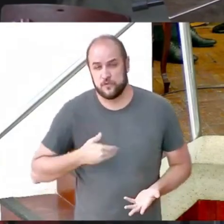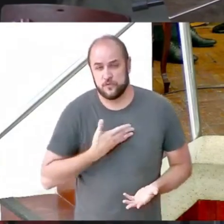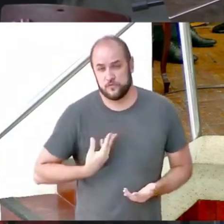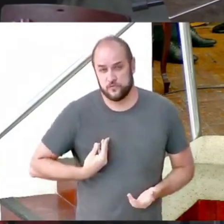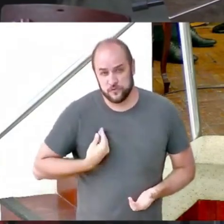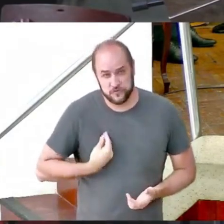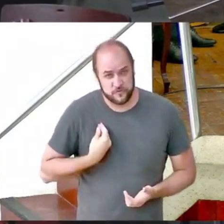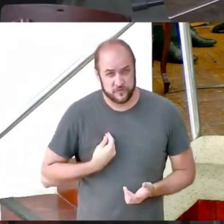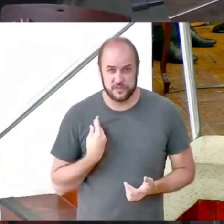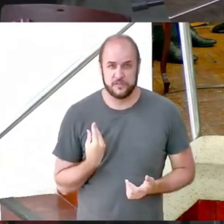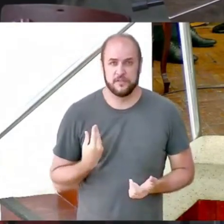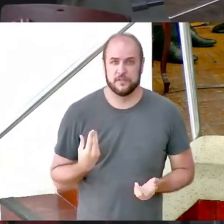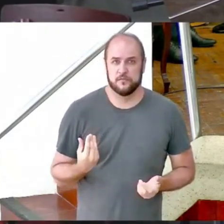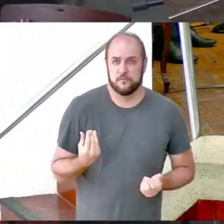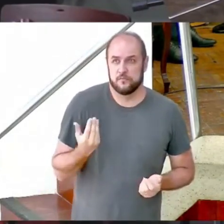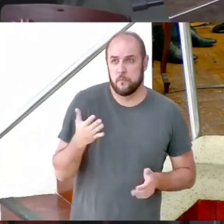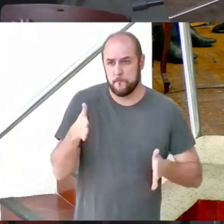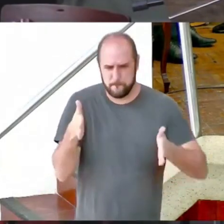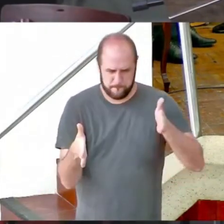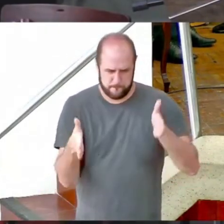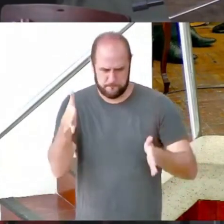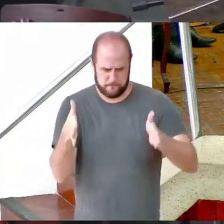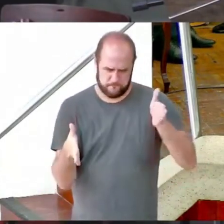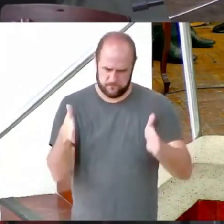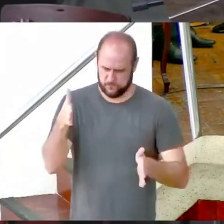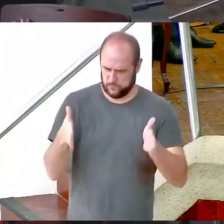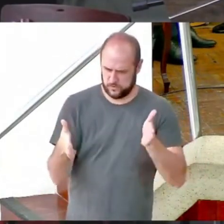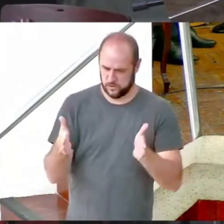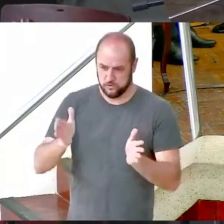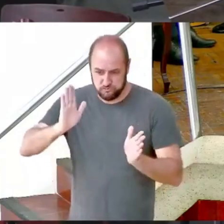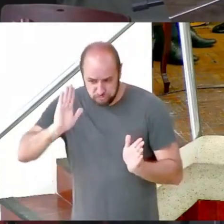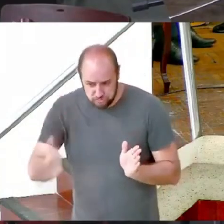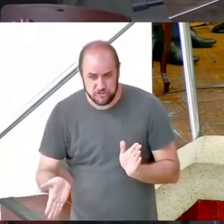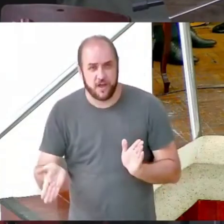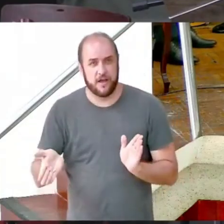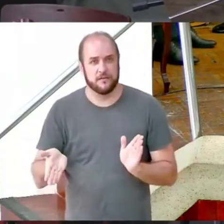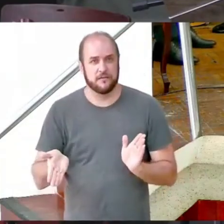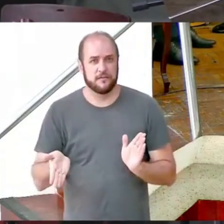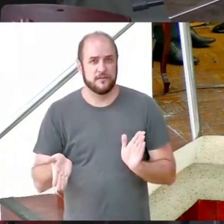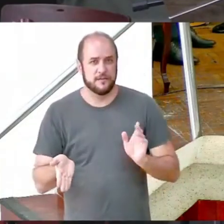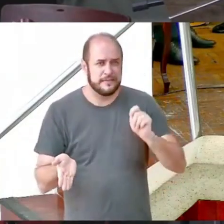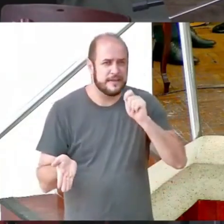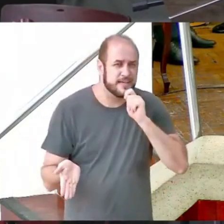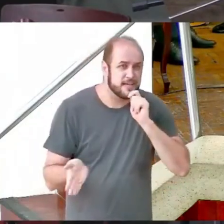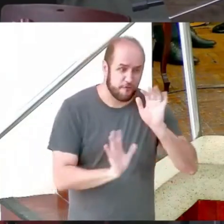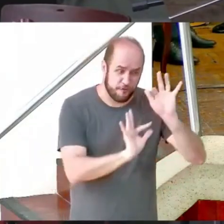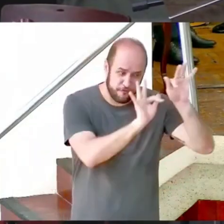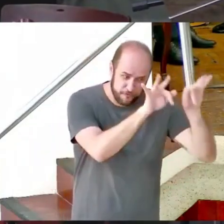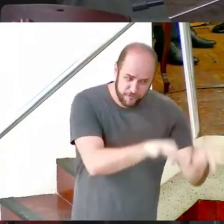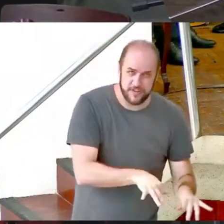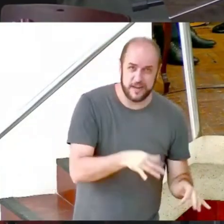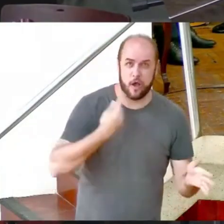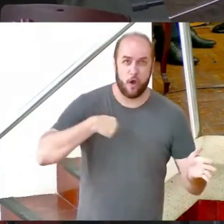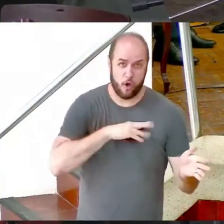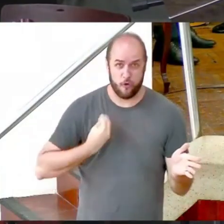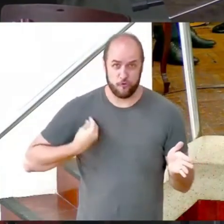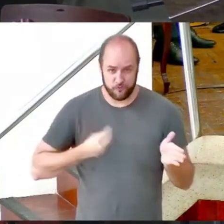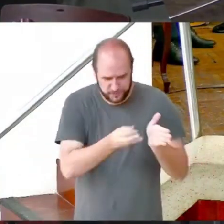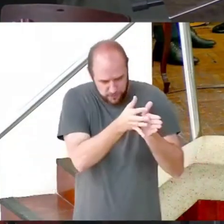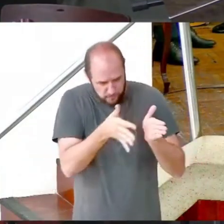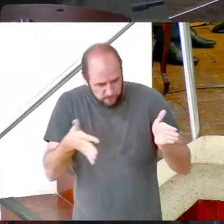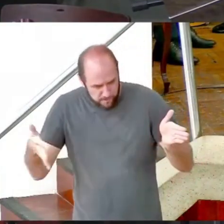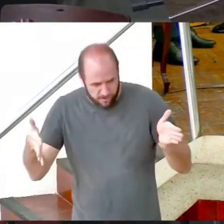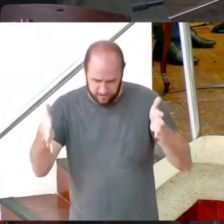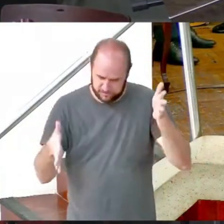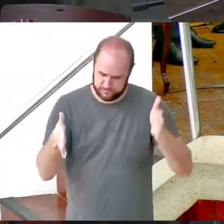vivemos entre a inauguração do reino e a consumação final da glória do